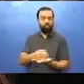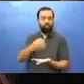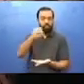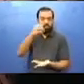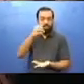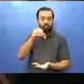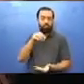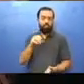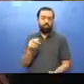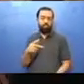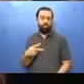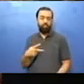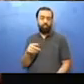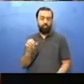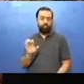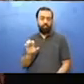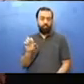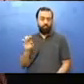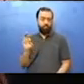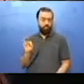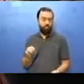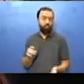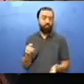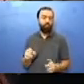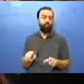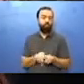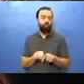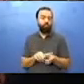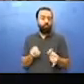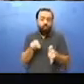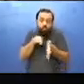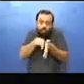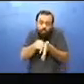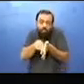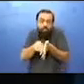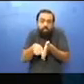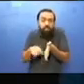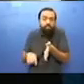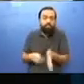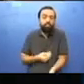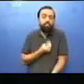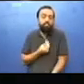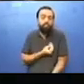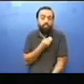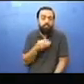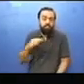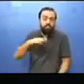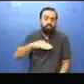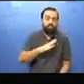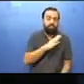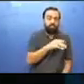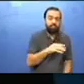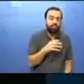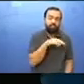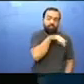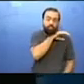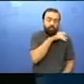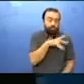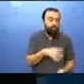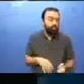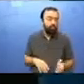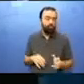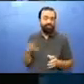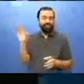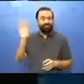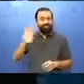E mergulhe mais fundo, pesquise sobre a vida marinha e seus animais. E olhem só, turminha, por hoje é só, eu me